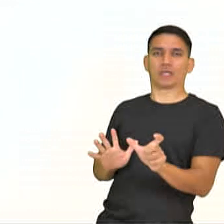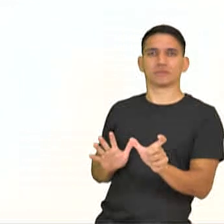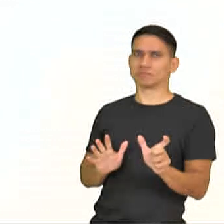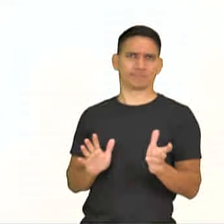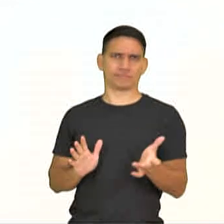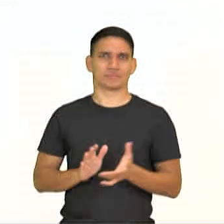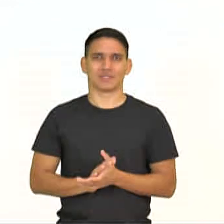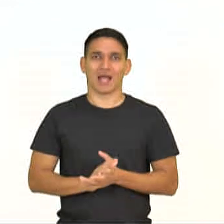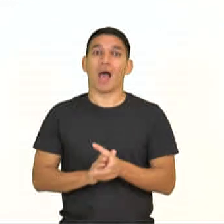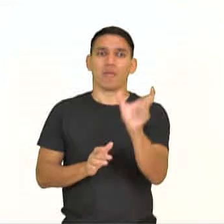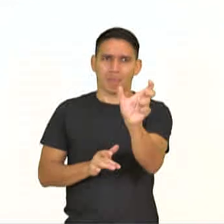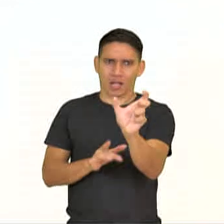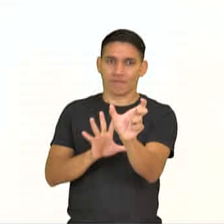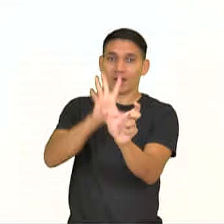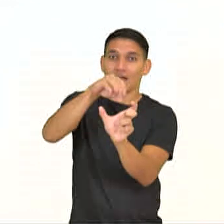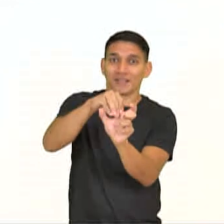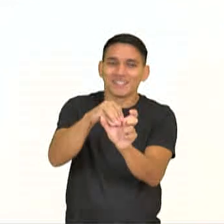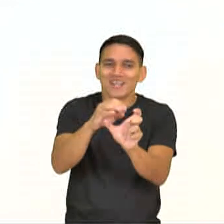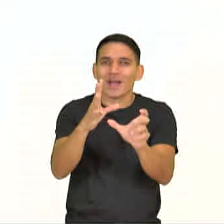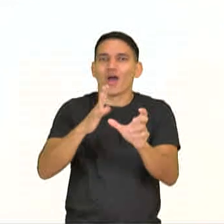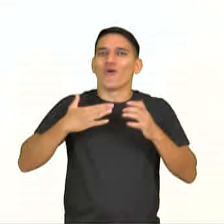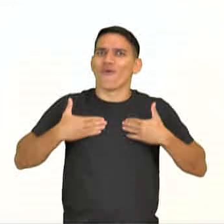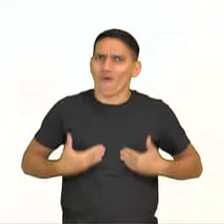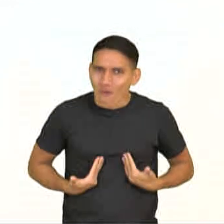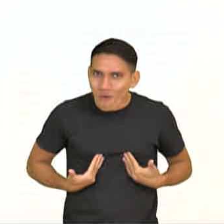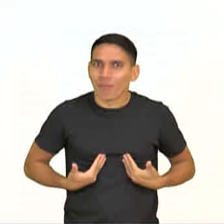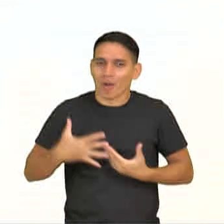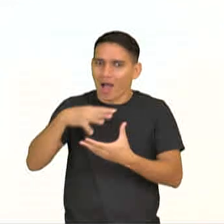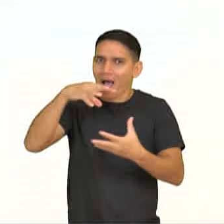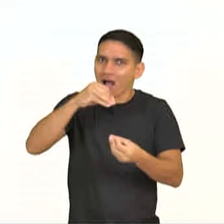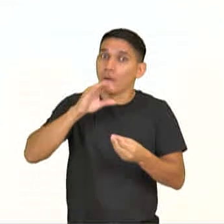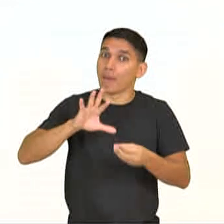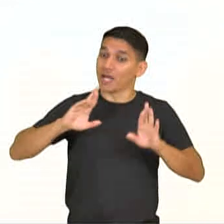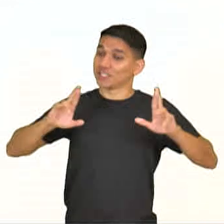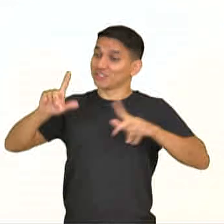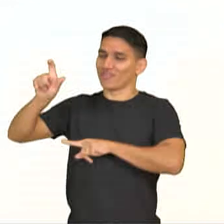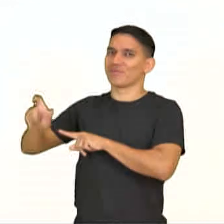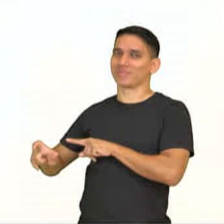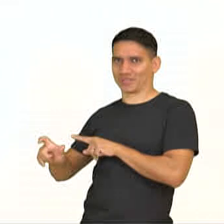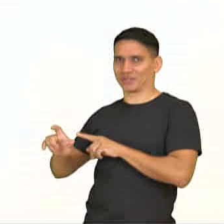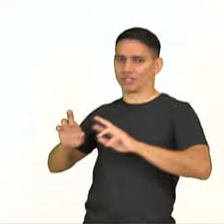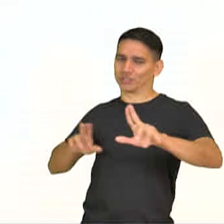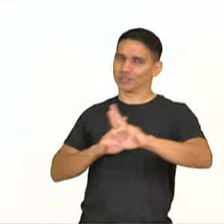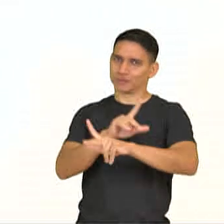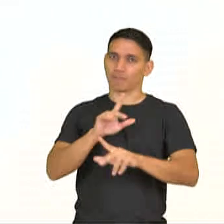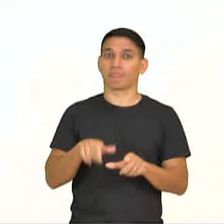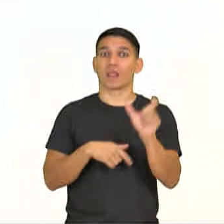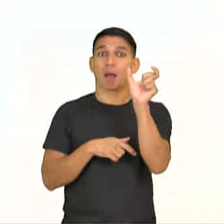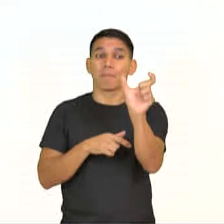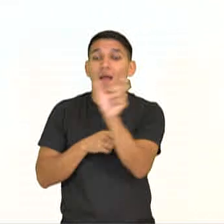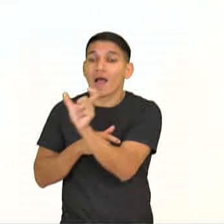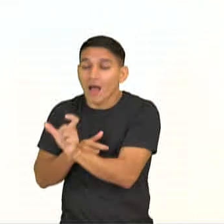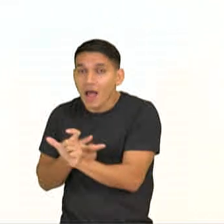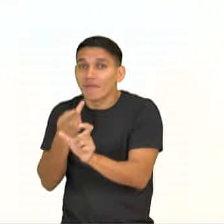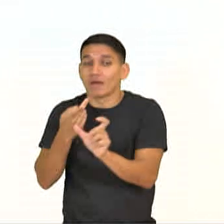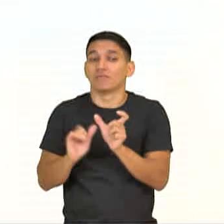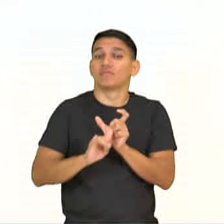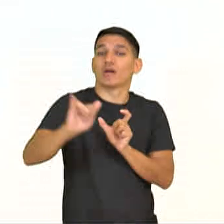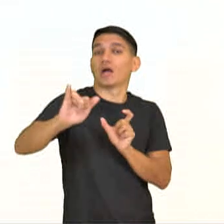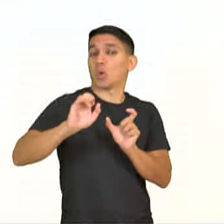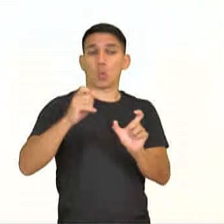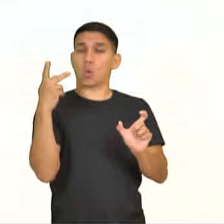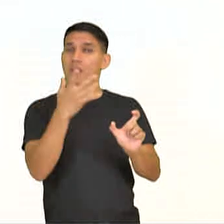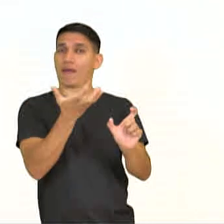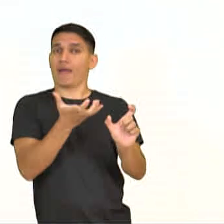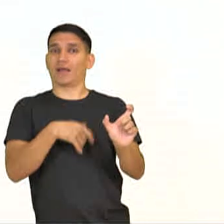têm corpo e alma, mas são diferentes das pessoas em vários pontos. As palavras dizem o que querem, está dito